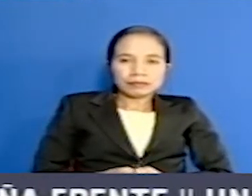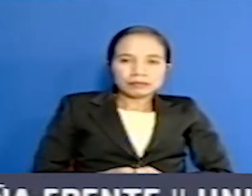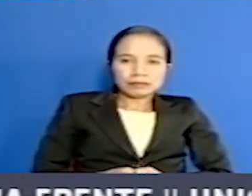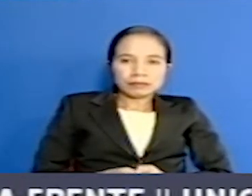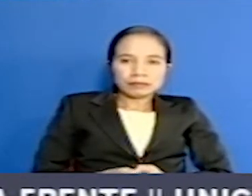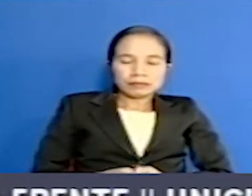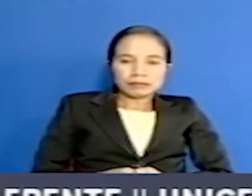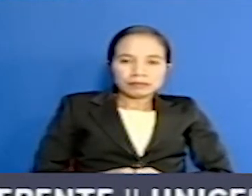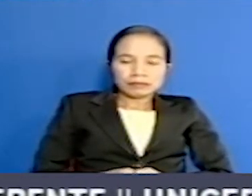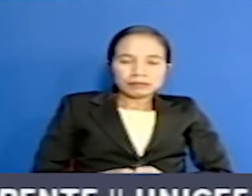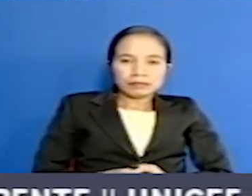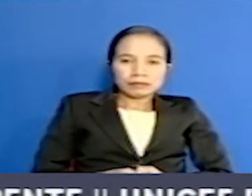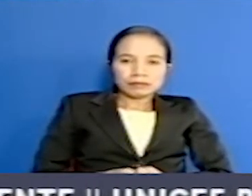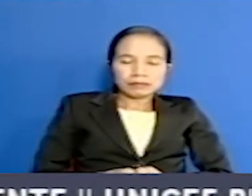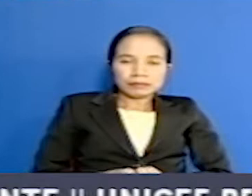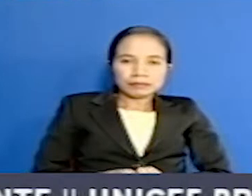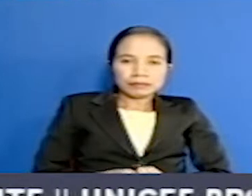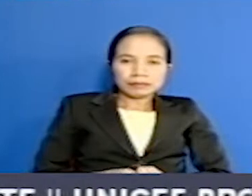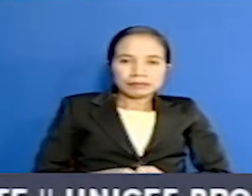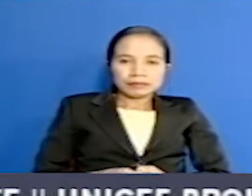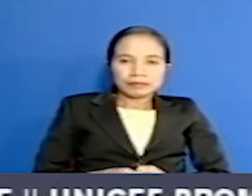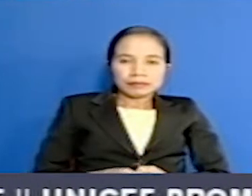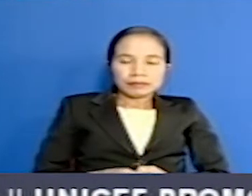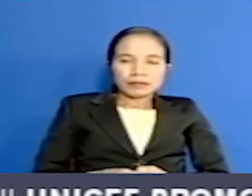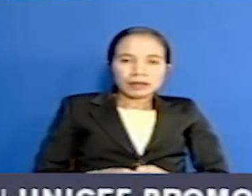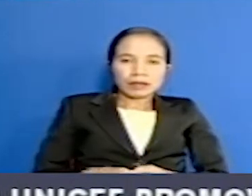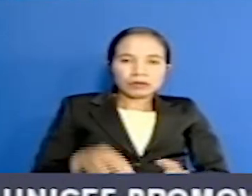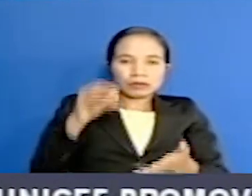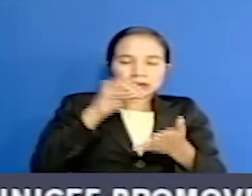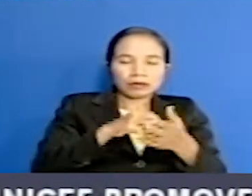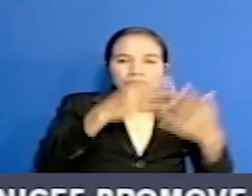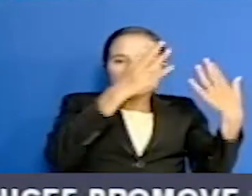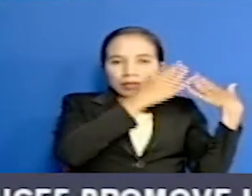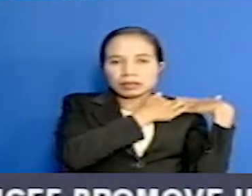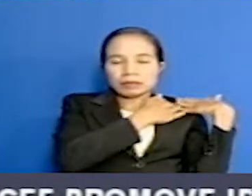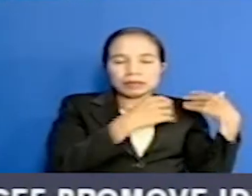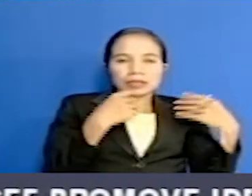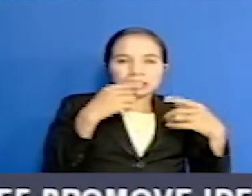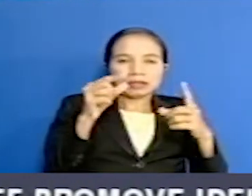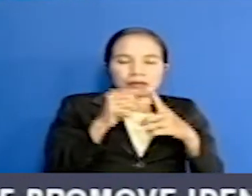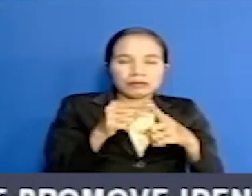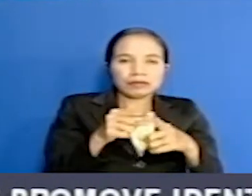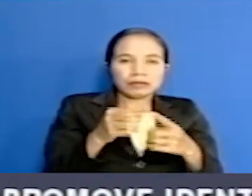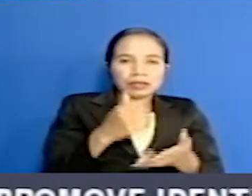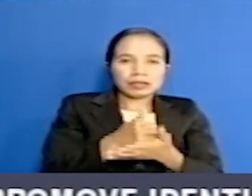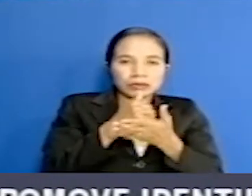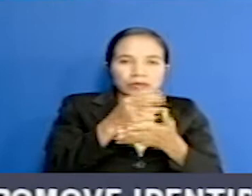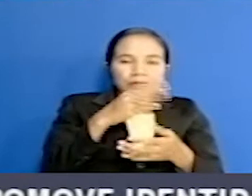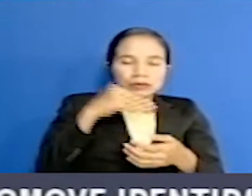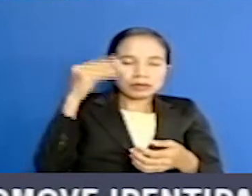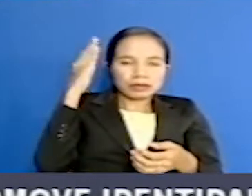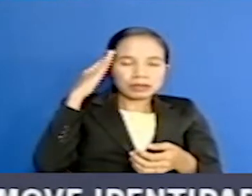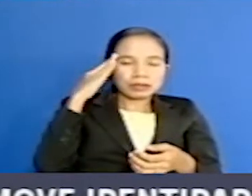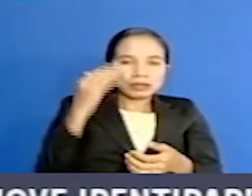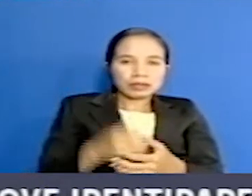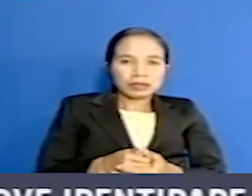iha lobu ka Polícia Nacional Timor-Leste nem maga tahu ser nakabas, yang bah hati telefon ruak kata servir i proteger. Entau,